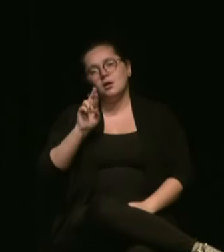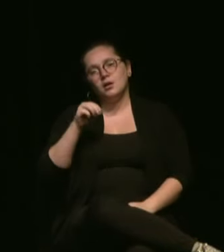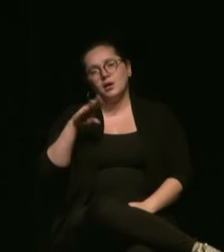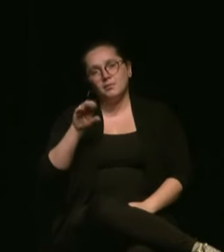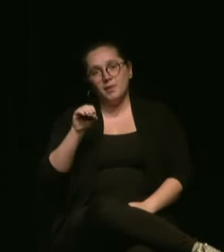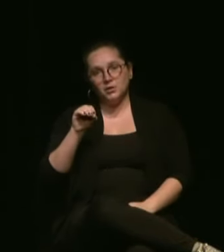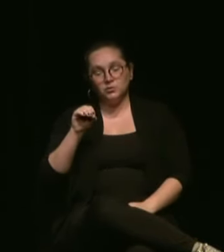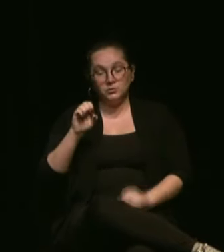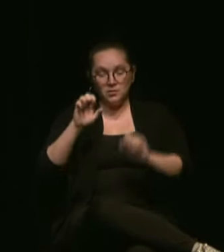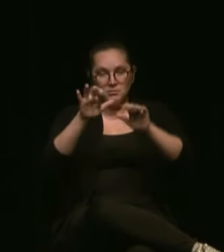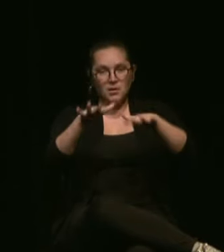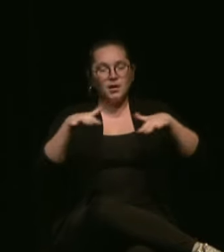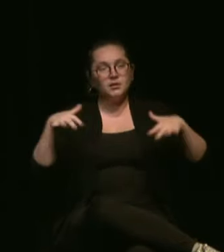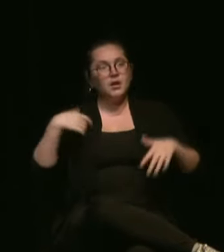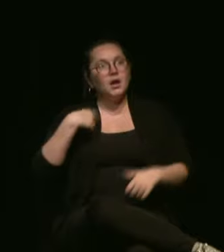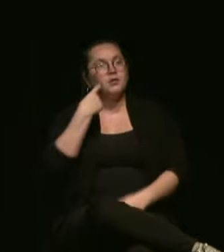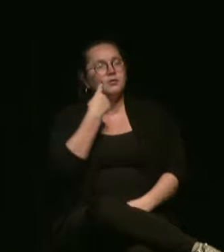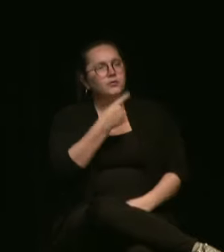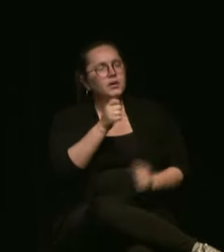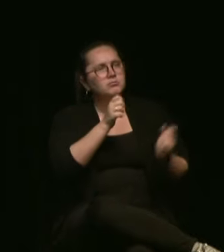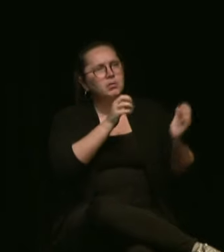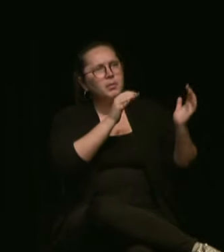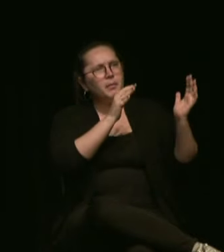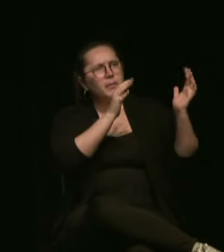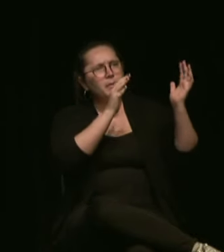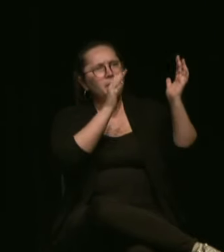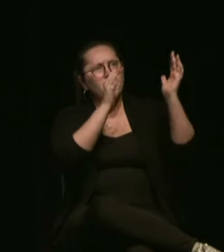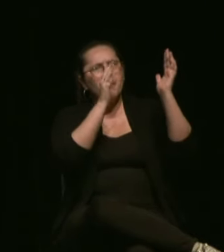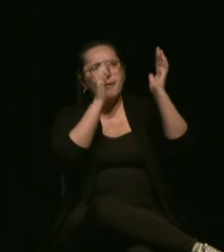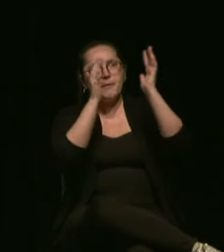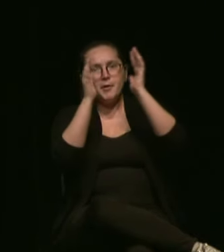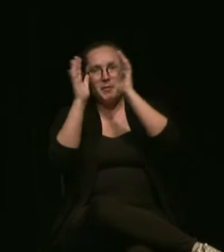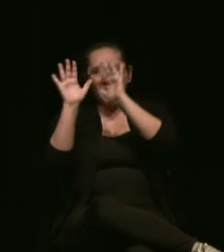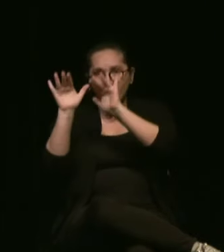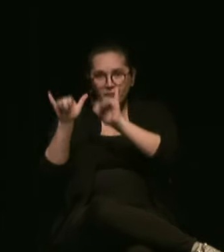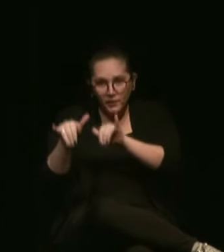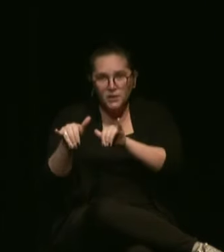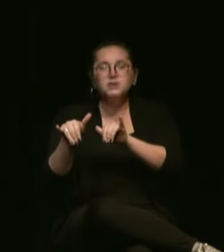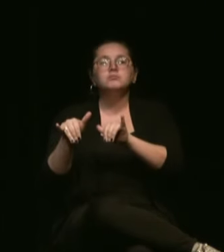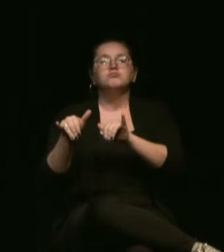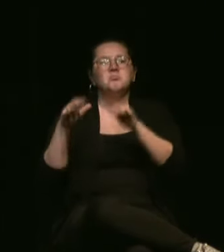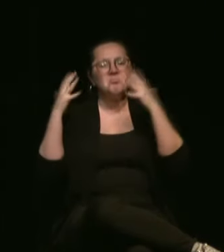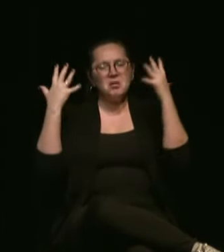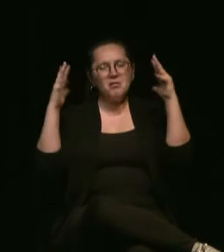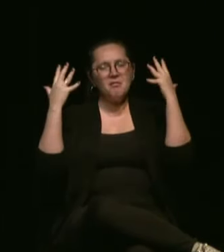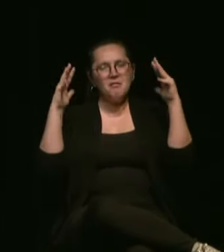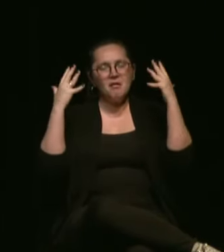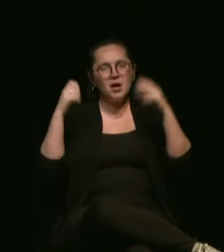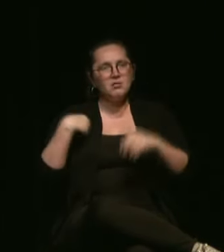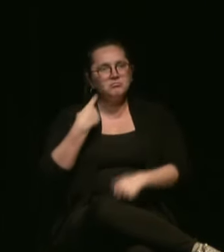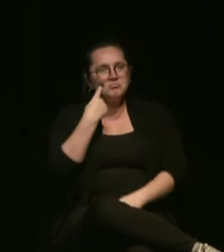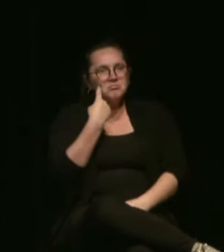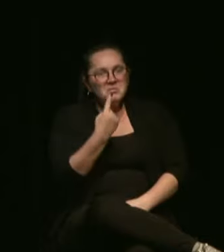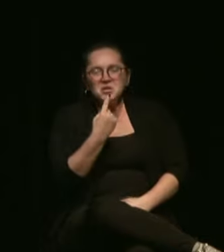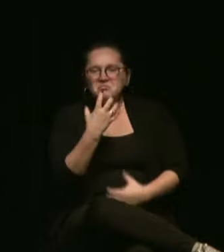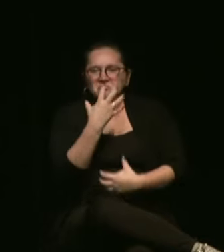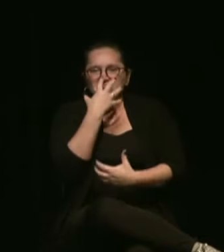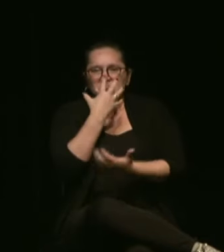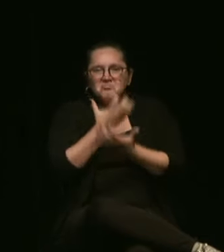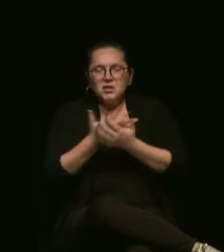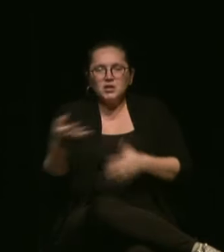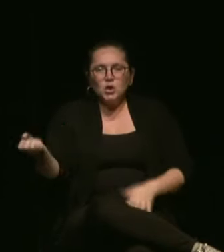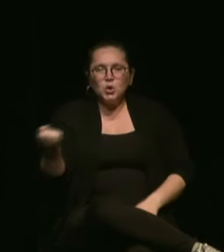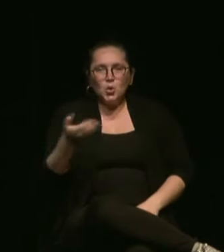aplaude, ovaciona o filme e entende que aquilo era uma coisa, ou pelo menos o esboço de uma coisa nova. Não